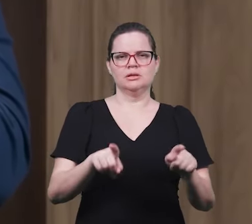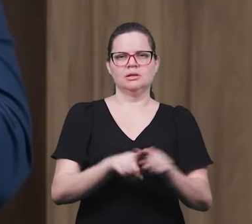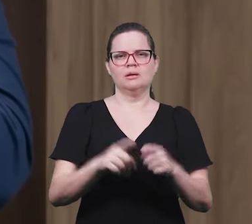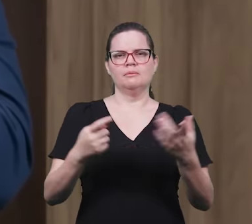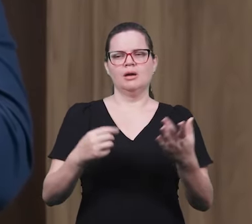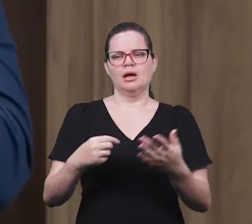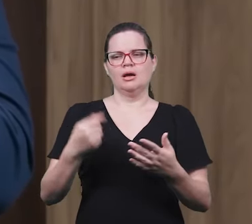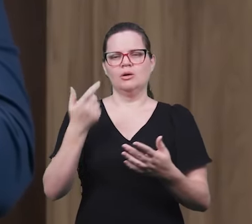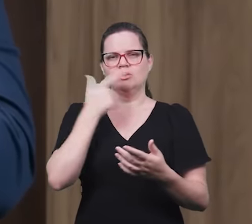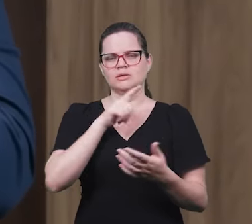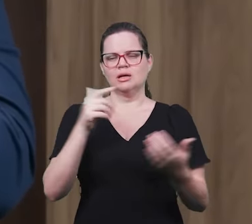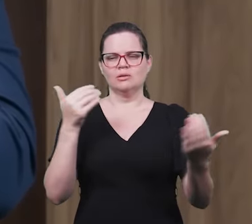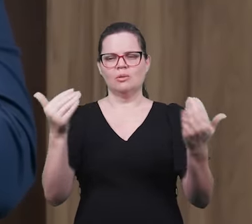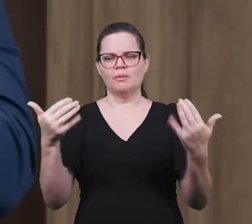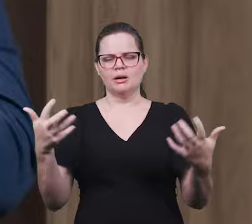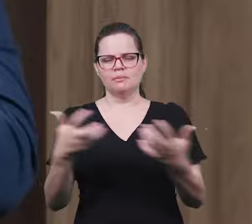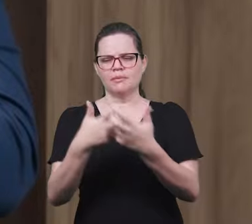Novo,